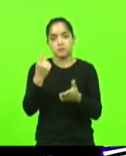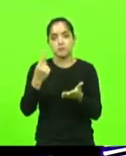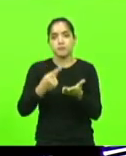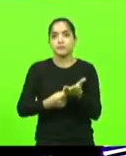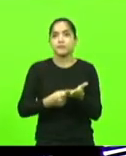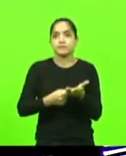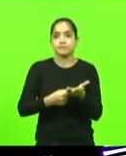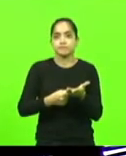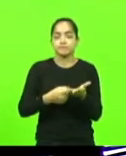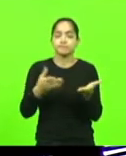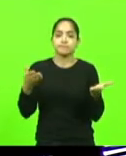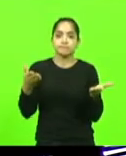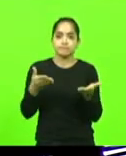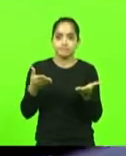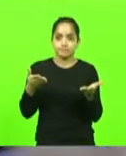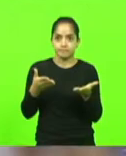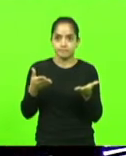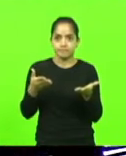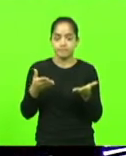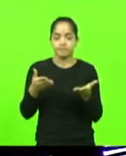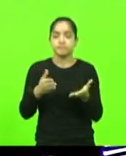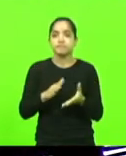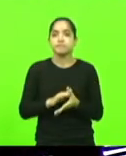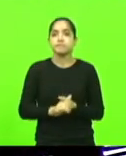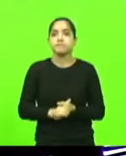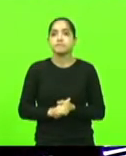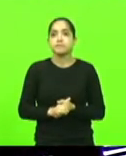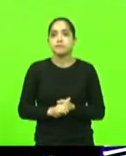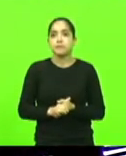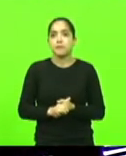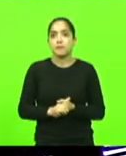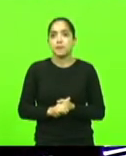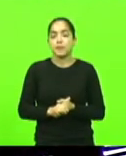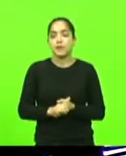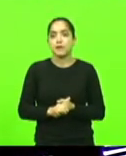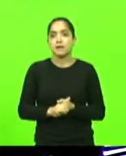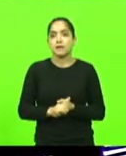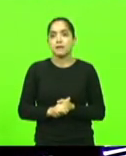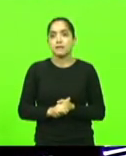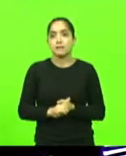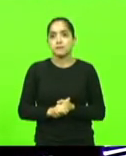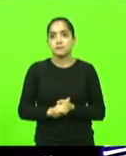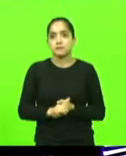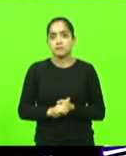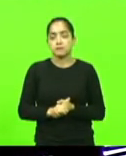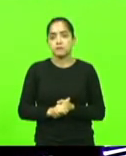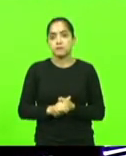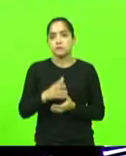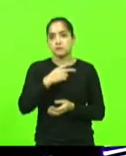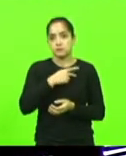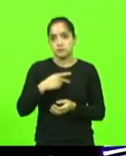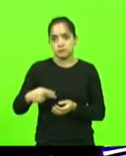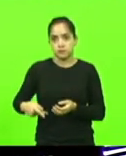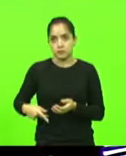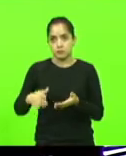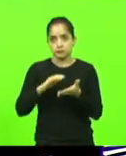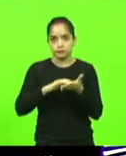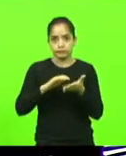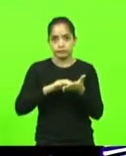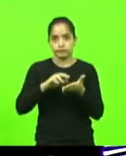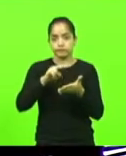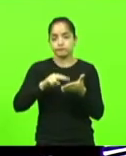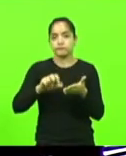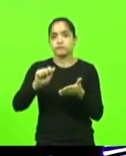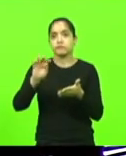outra ordinária para quinta-feira, no horário regimental. Para constar, o segundo secretário lavrou a presente